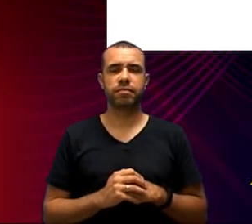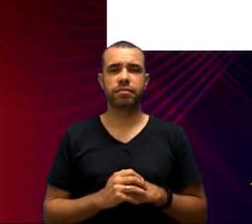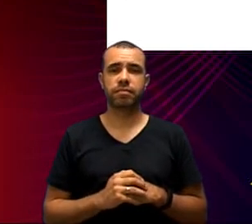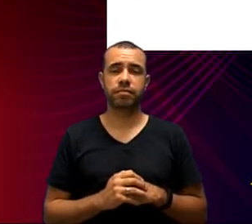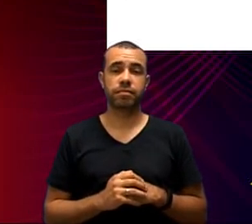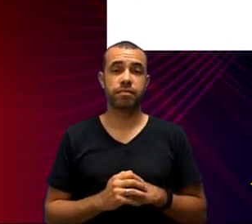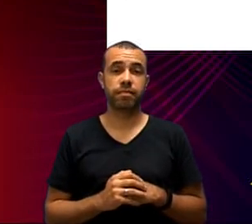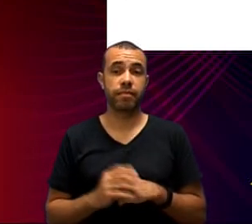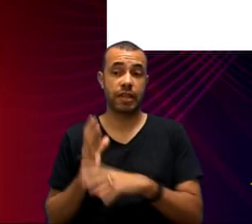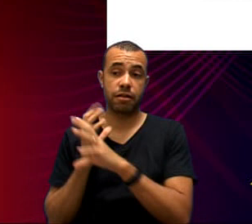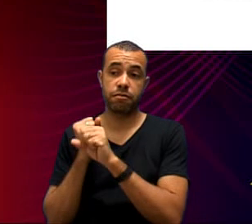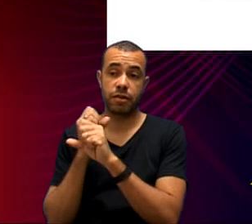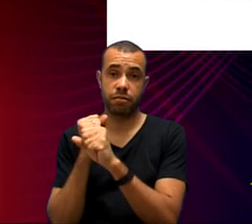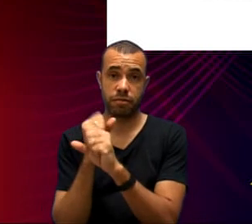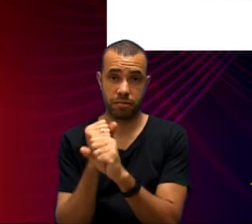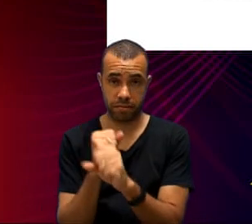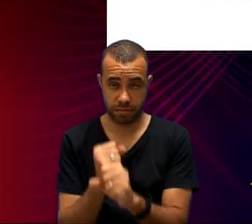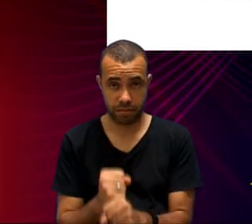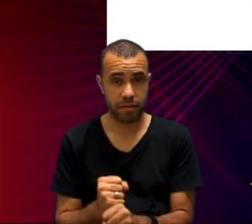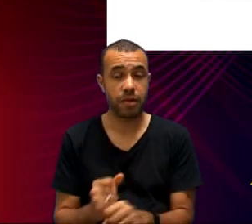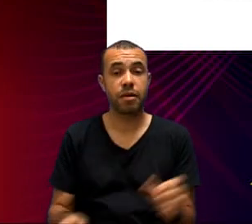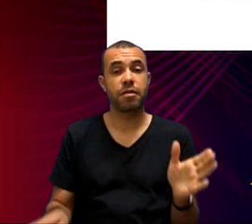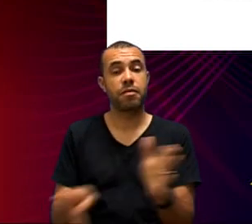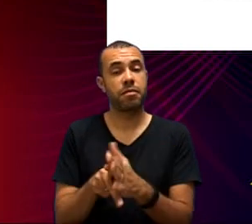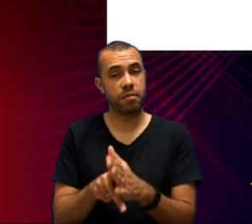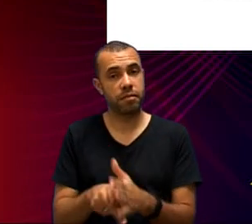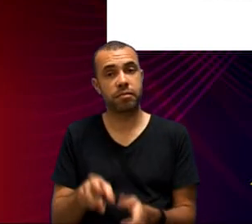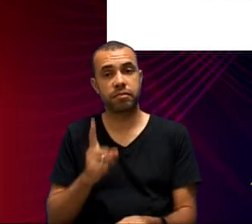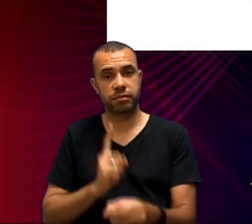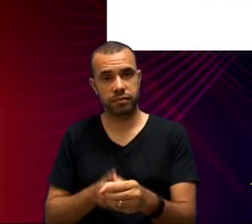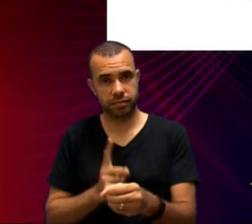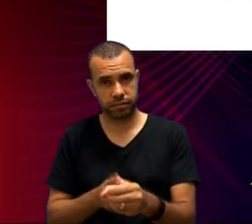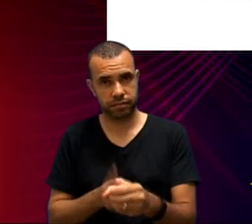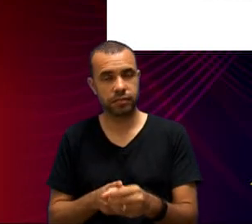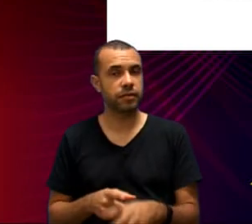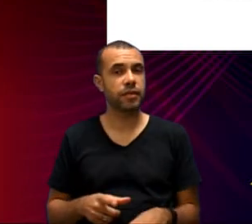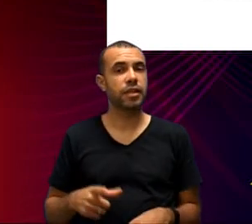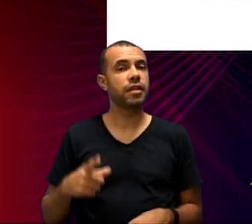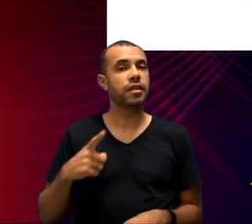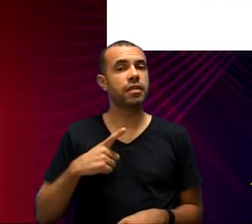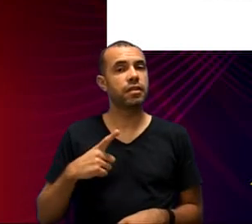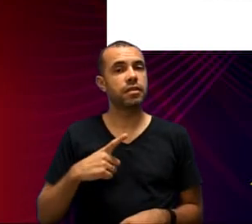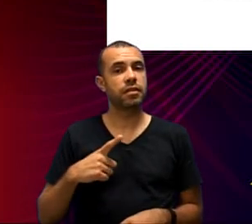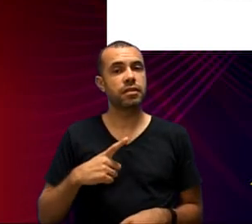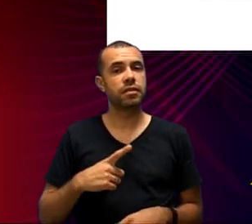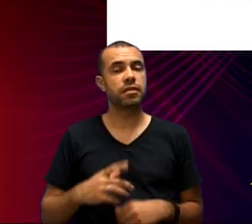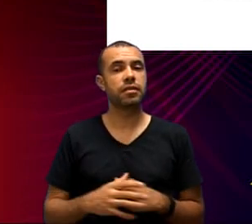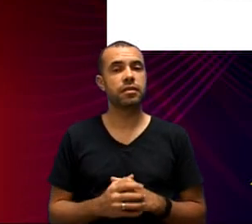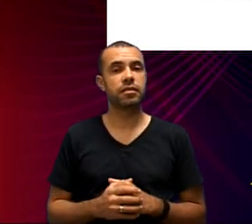As receitas totais do município. Né? Então, nós temos aqui...